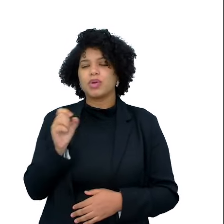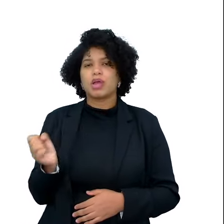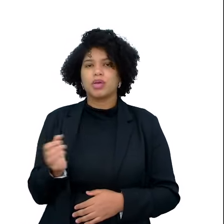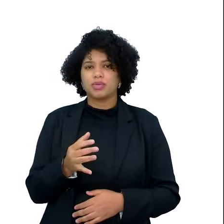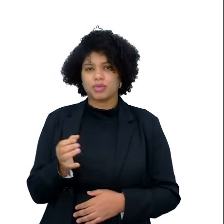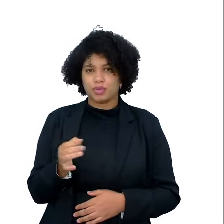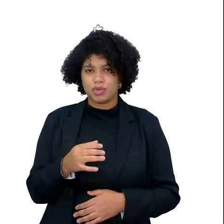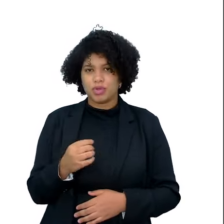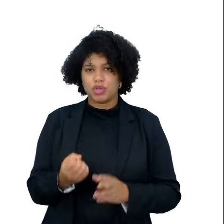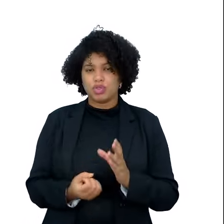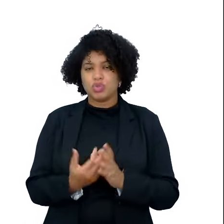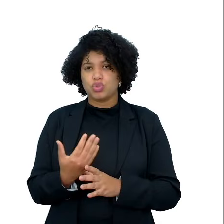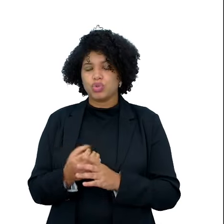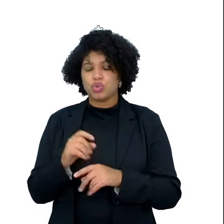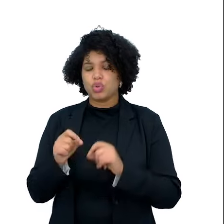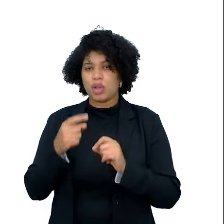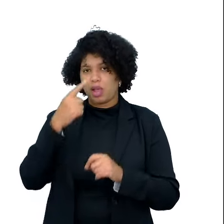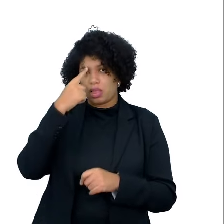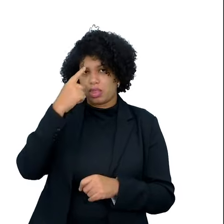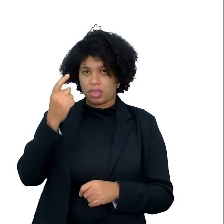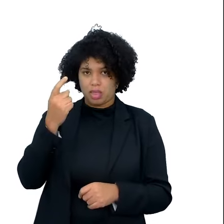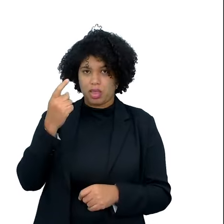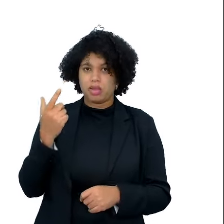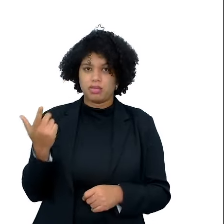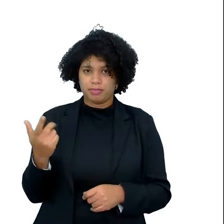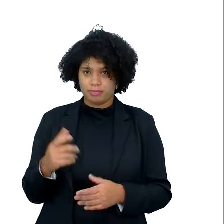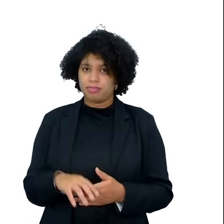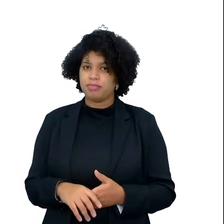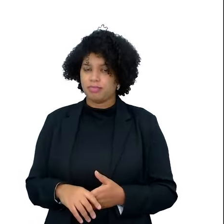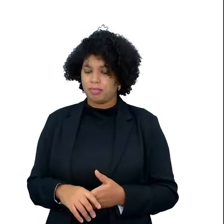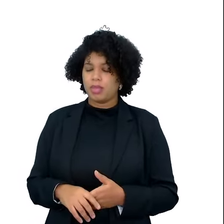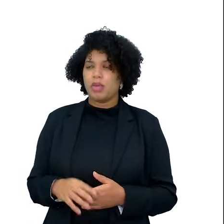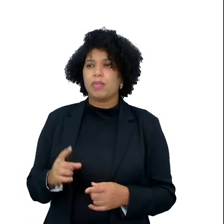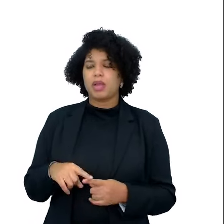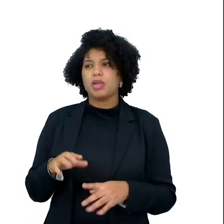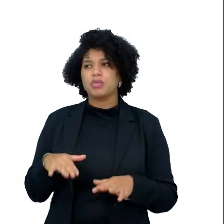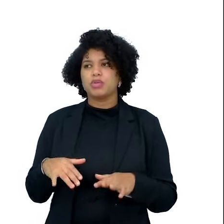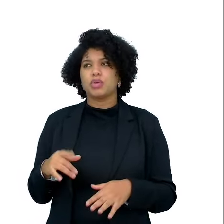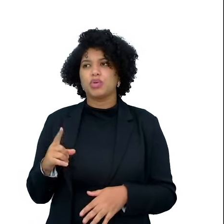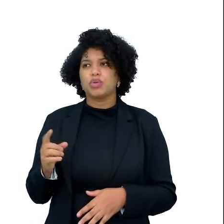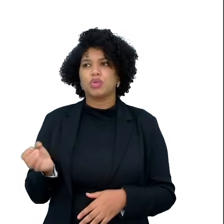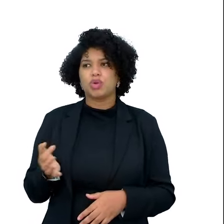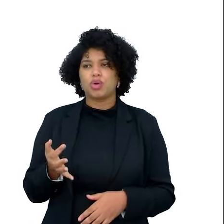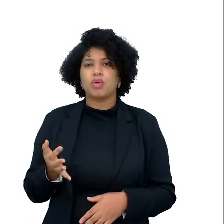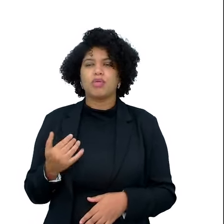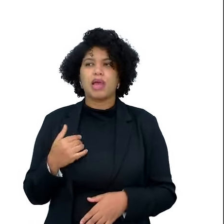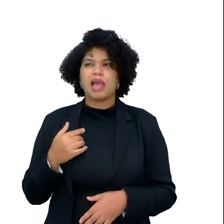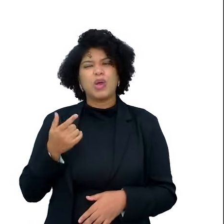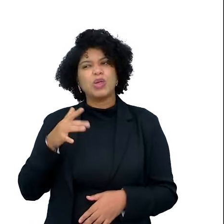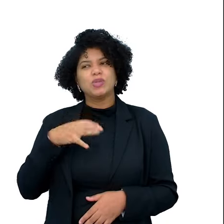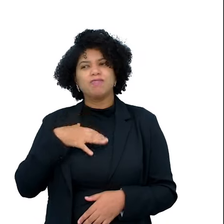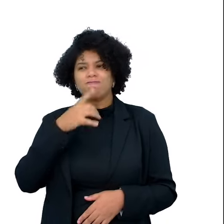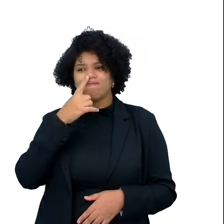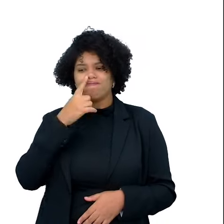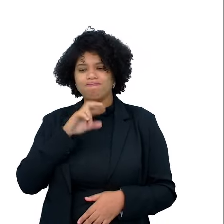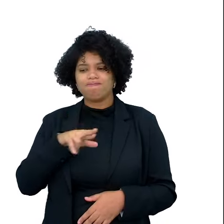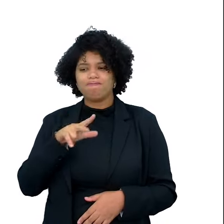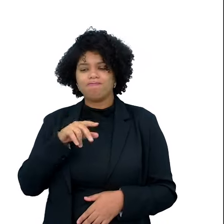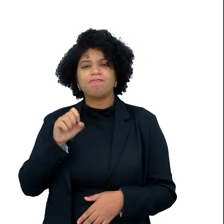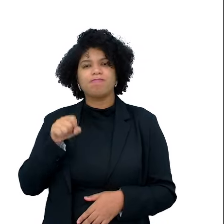que surgiu de ideia porque você ouviu uma coisa e de repente você falou, não, aqui eu posso trabalhar ainda de outra maneira, que eu acho que é muito